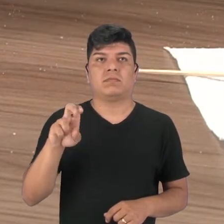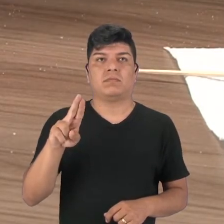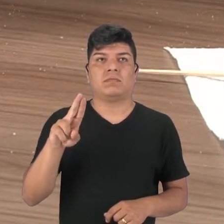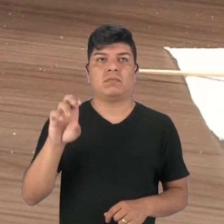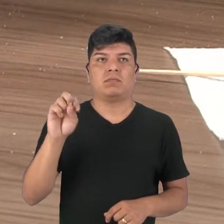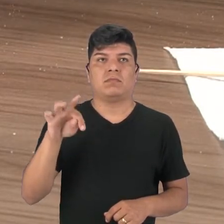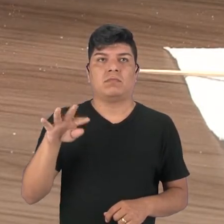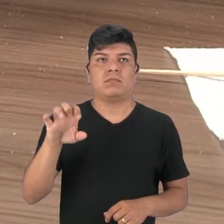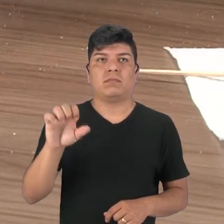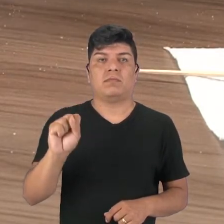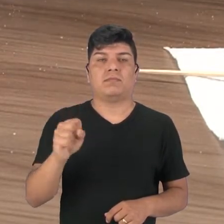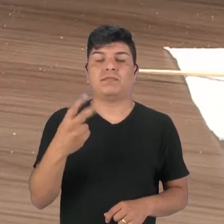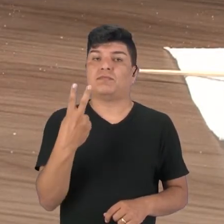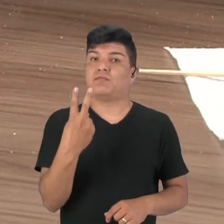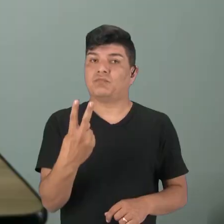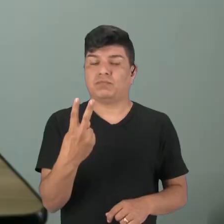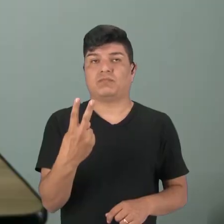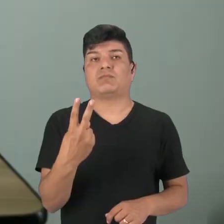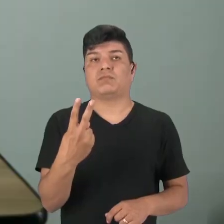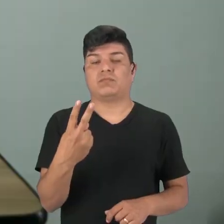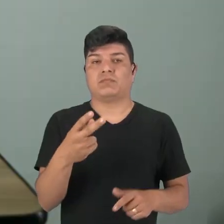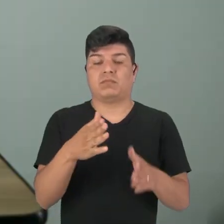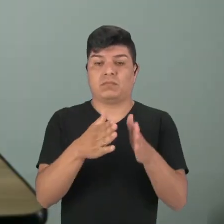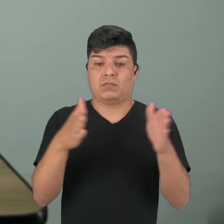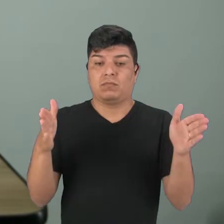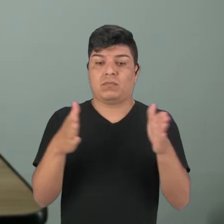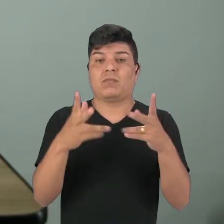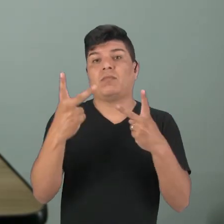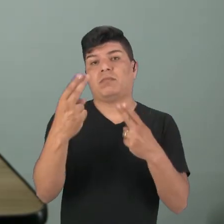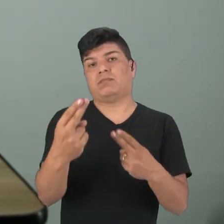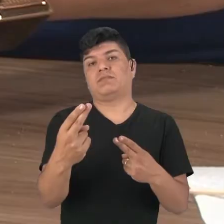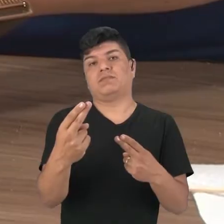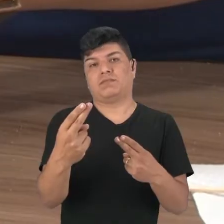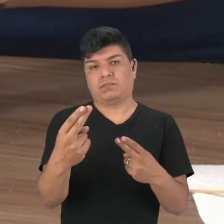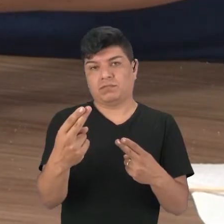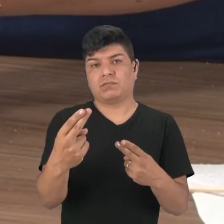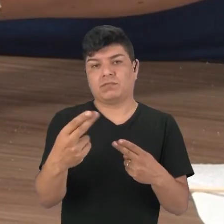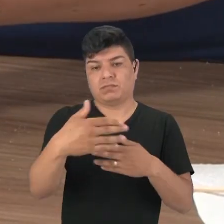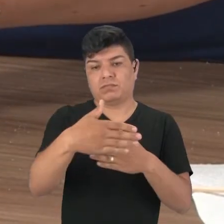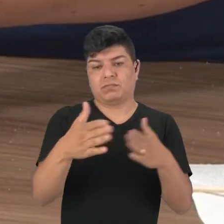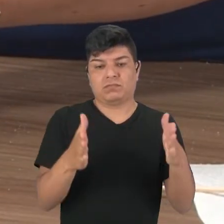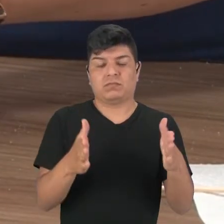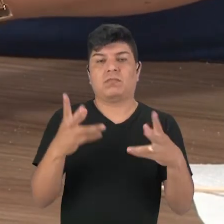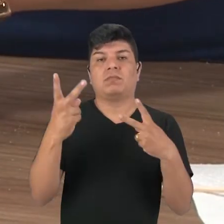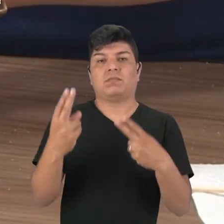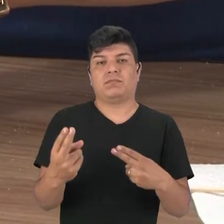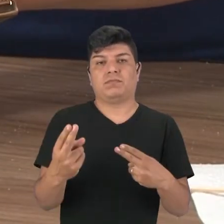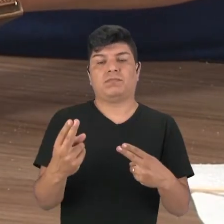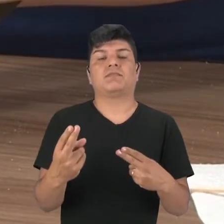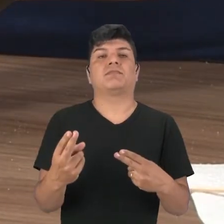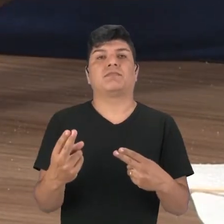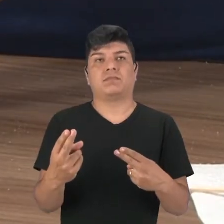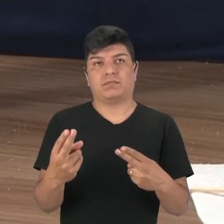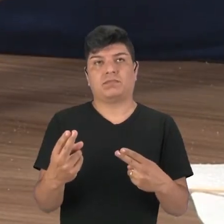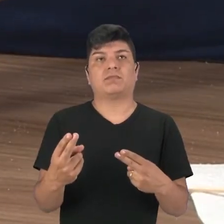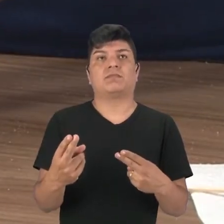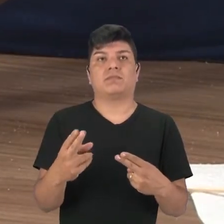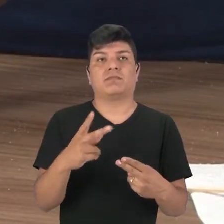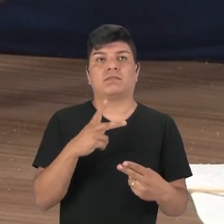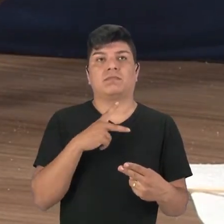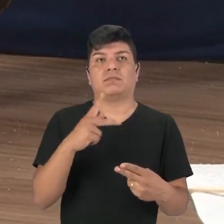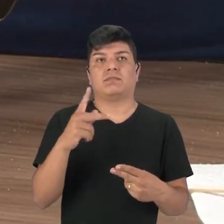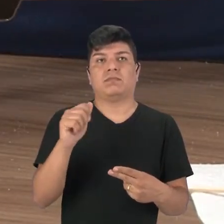Duas, né, bases congruentes. Elas são do mesmo tamanho, do mesmo formato, ó. Né? E elas